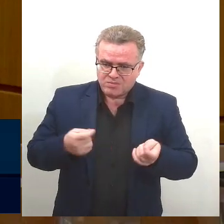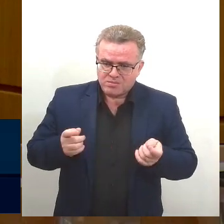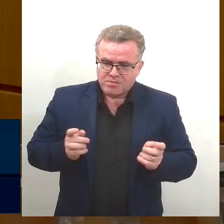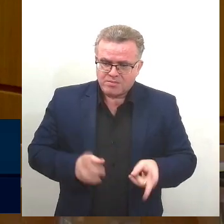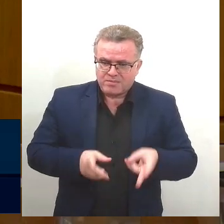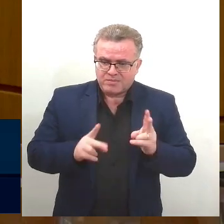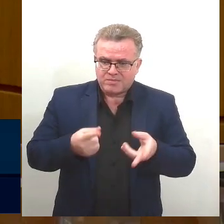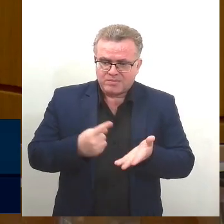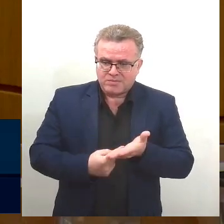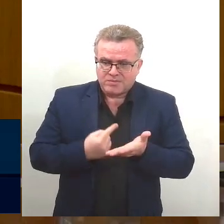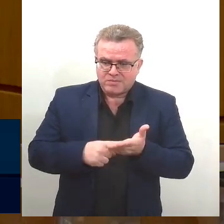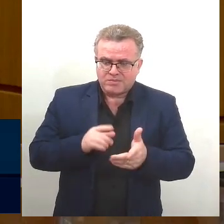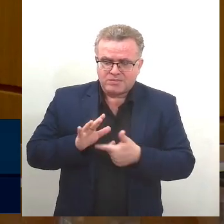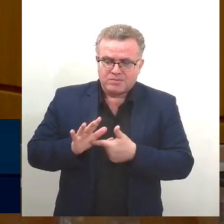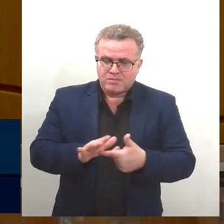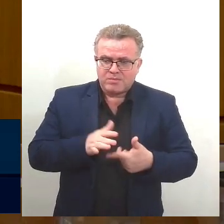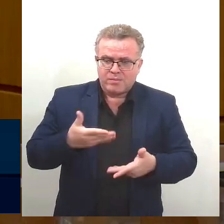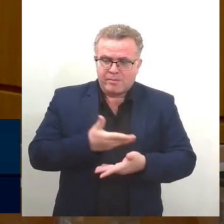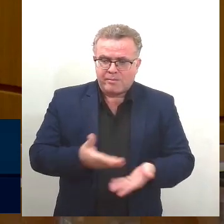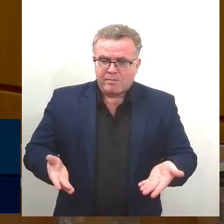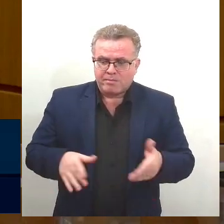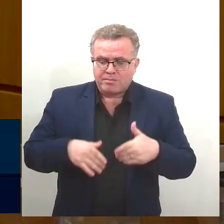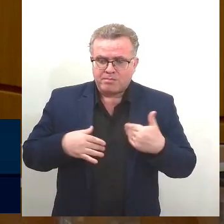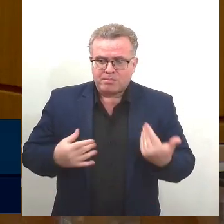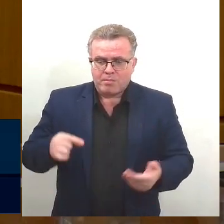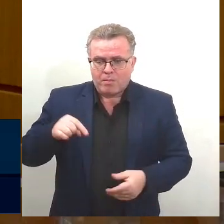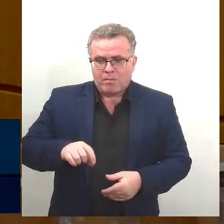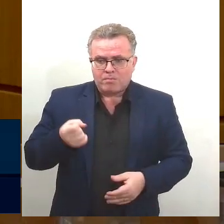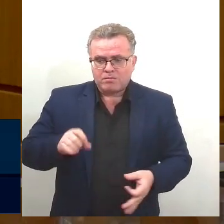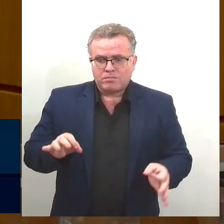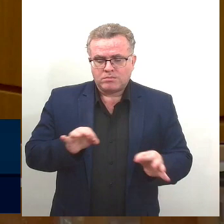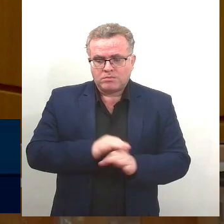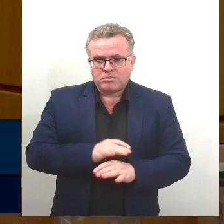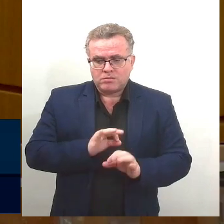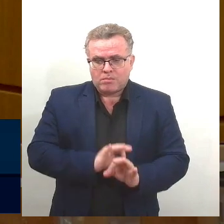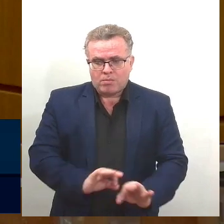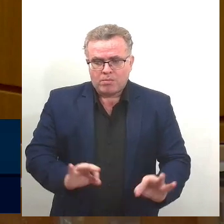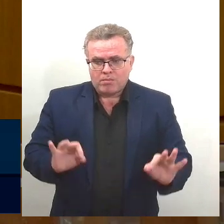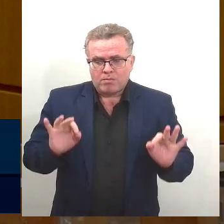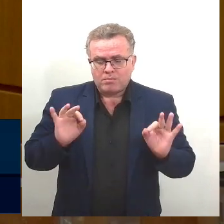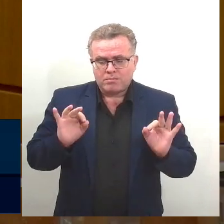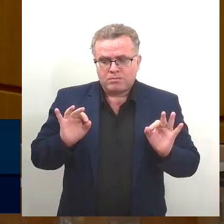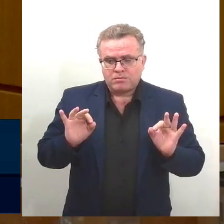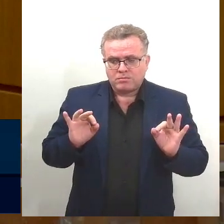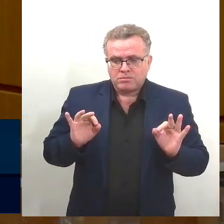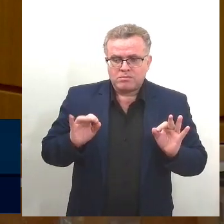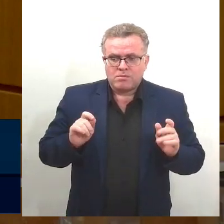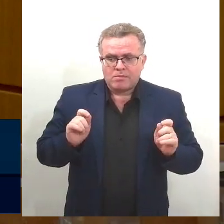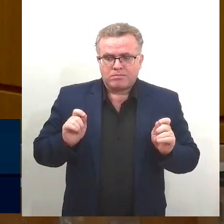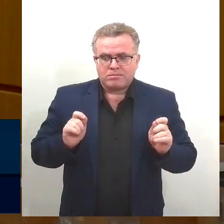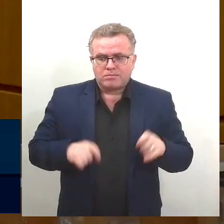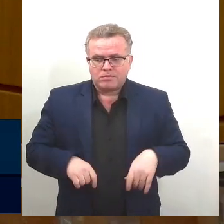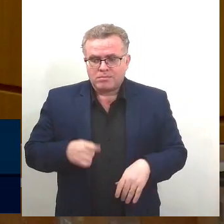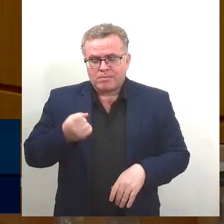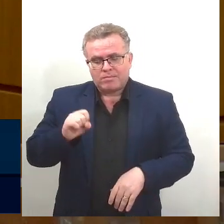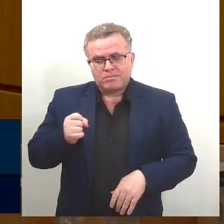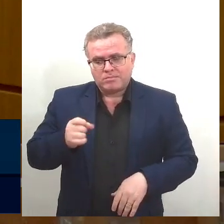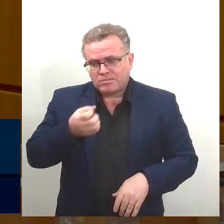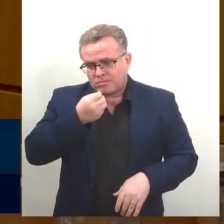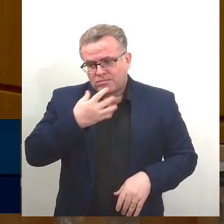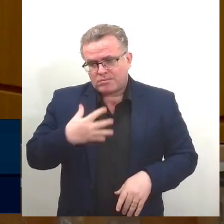nesse Sergipe, que é, vamos dizer, um estado maravilhoso, Aracaju, uma cidade